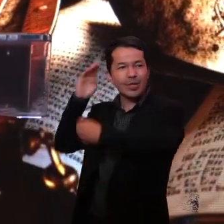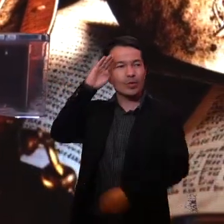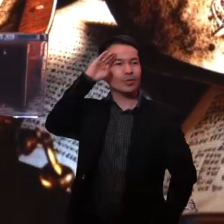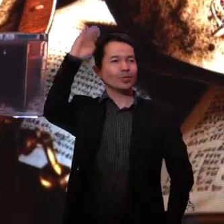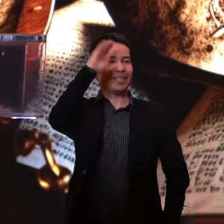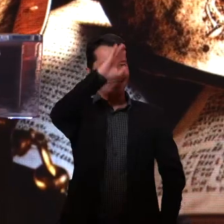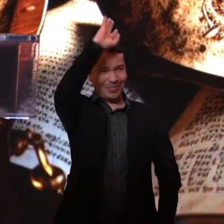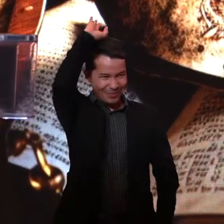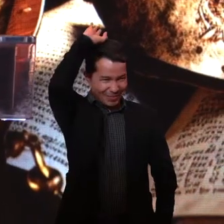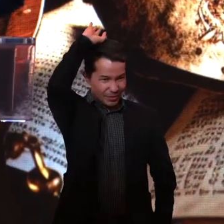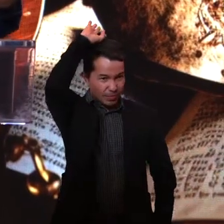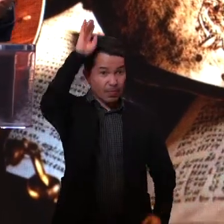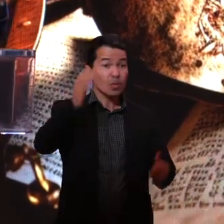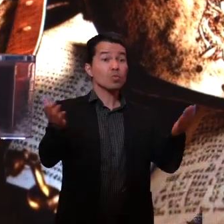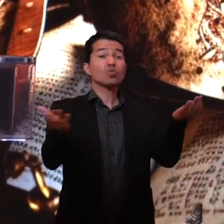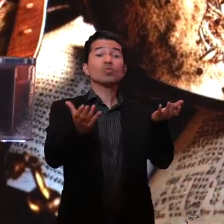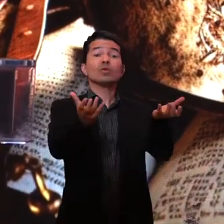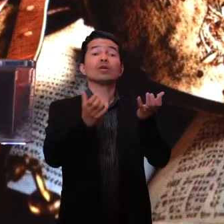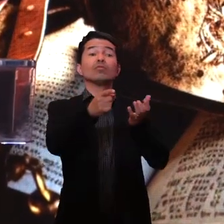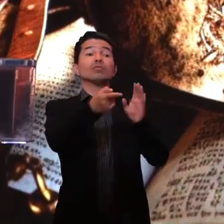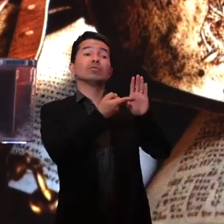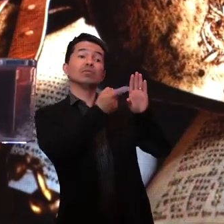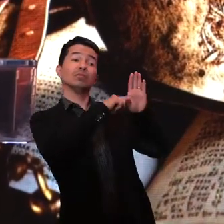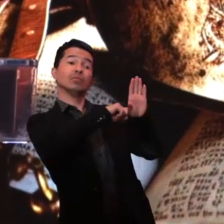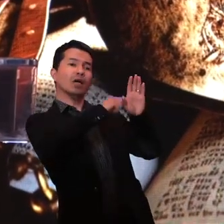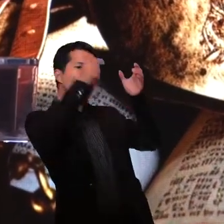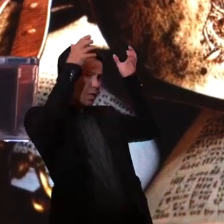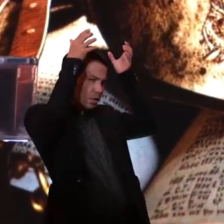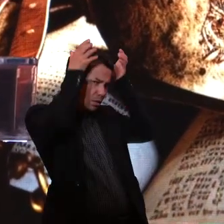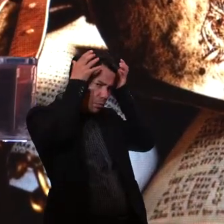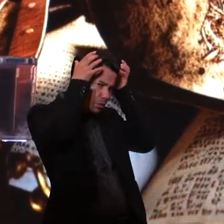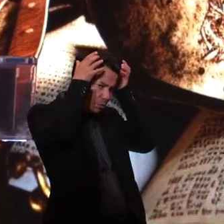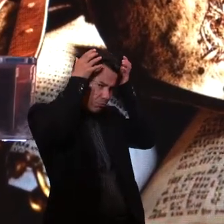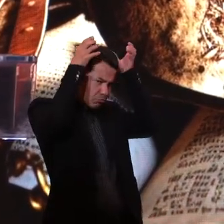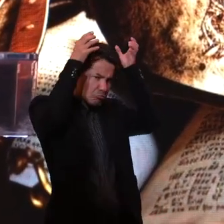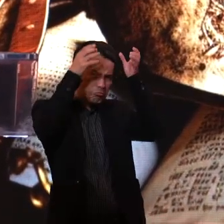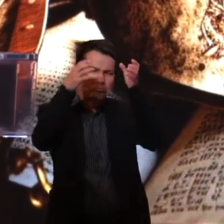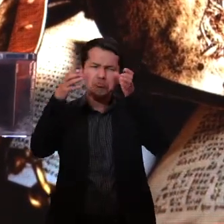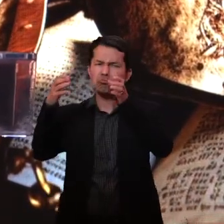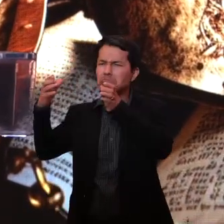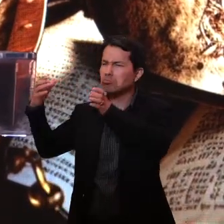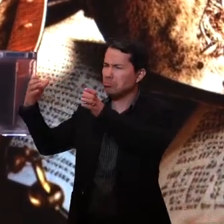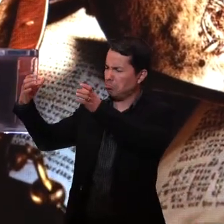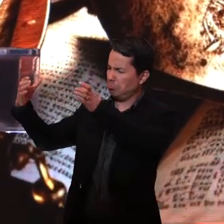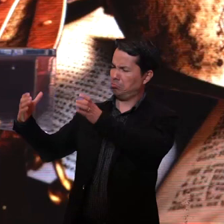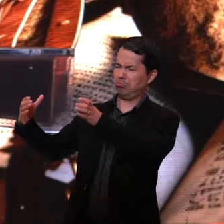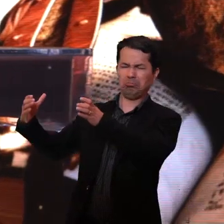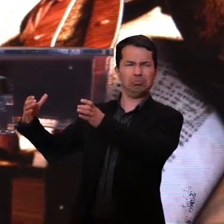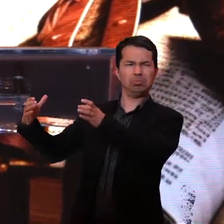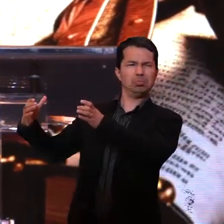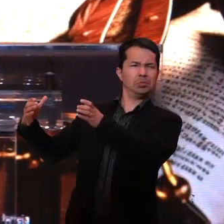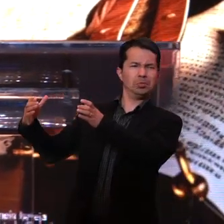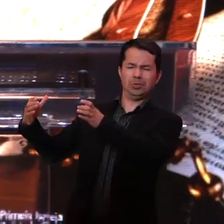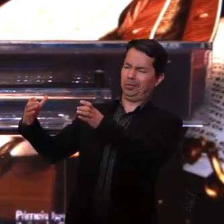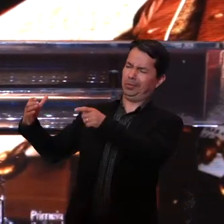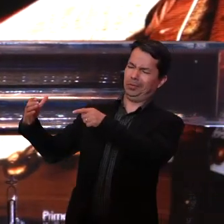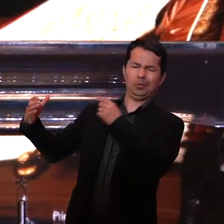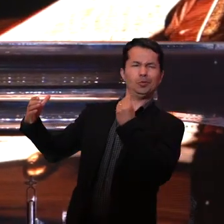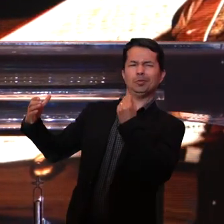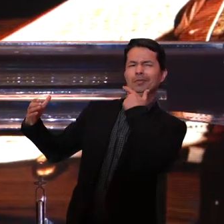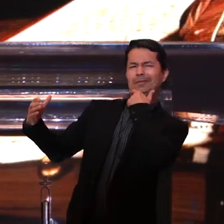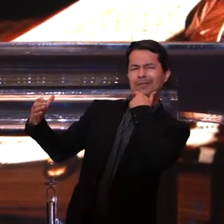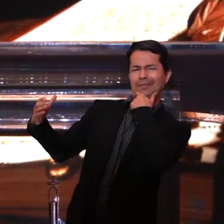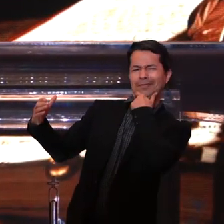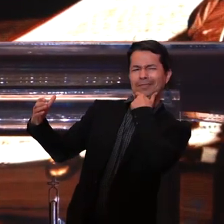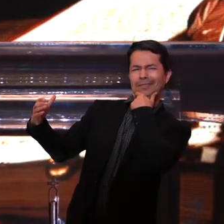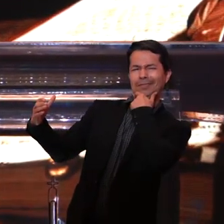o capacete da salvação. Como guardamos a nossa mente? Como vencemos as batalhas